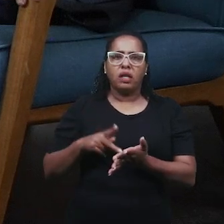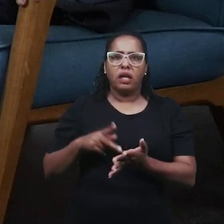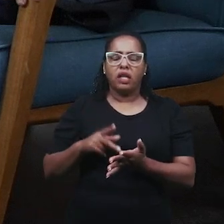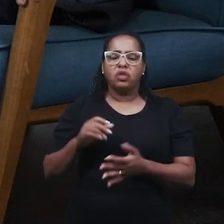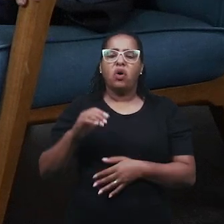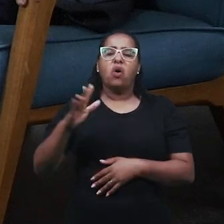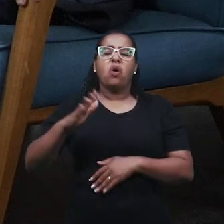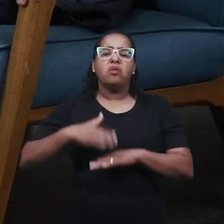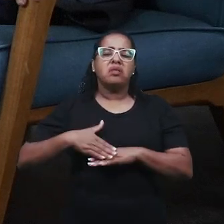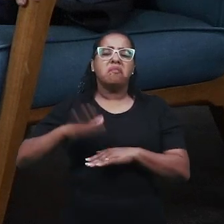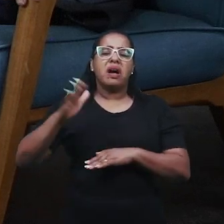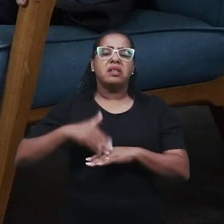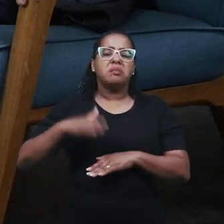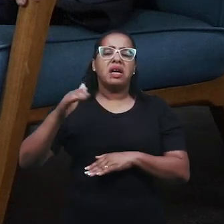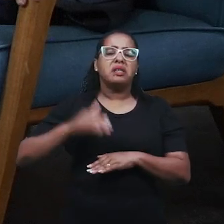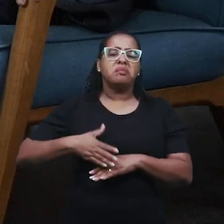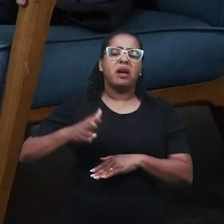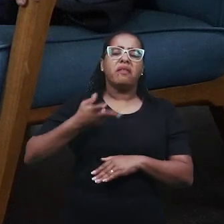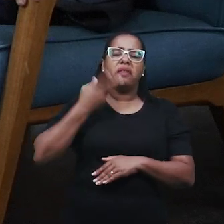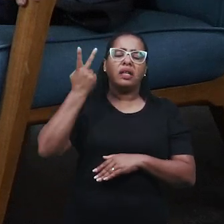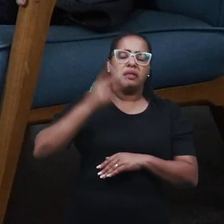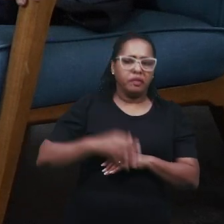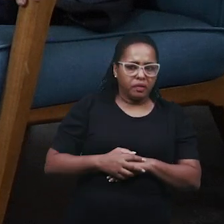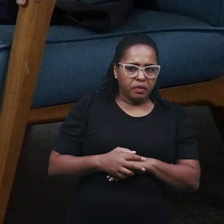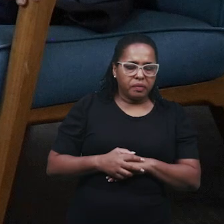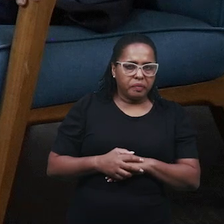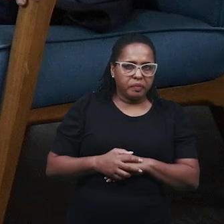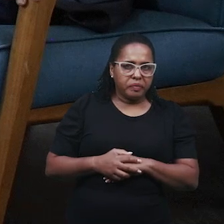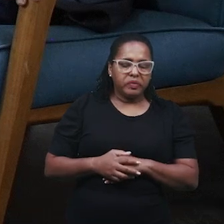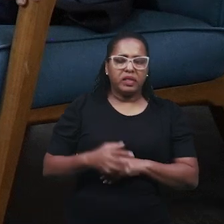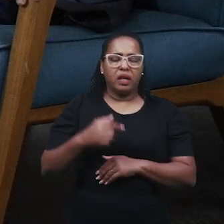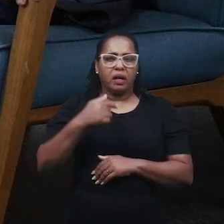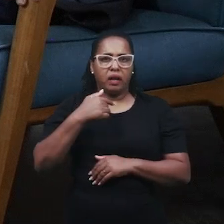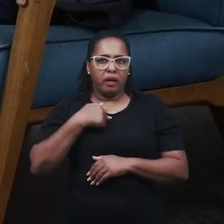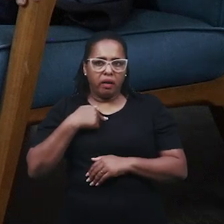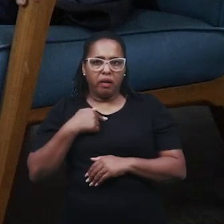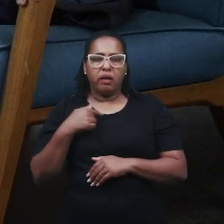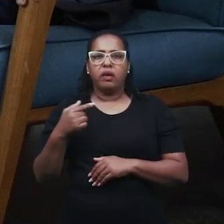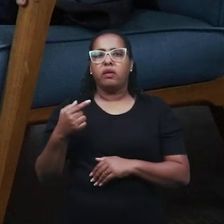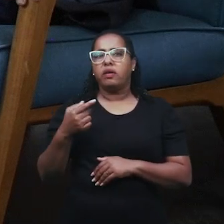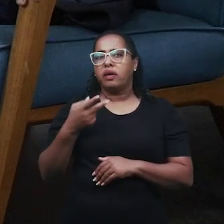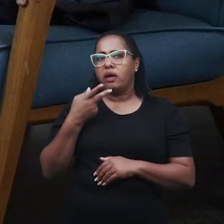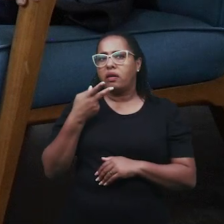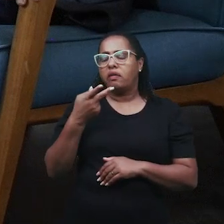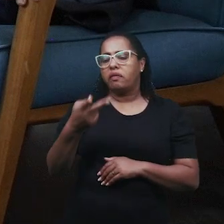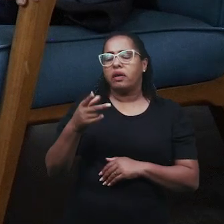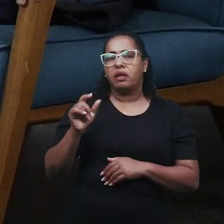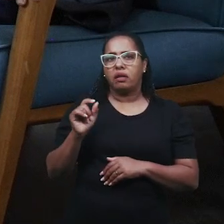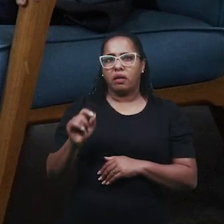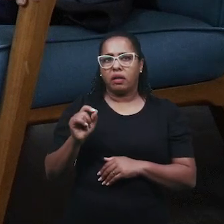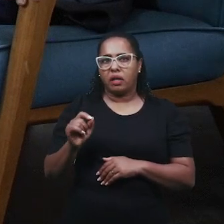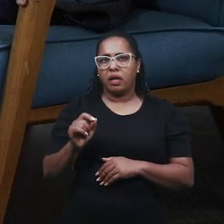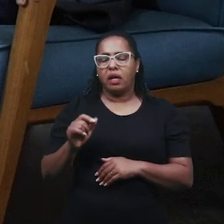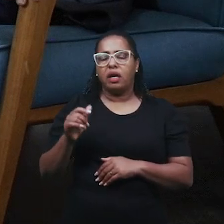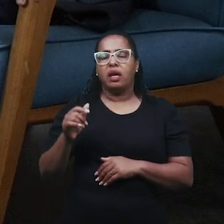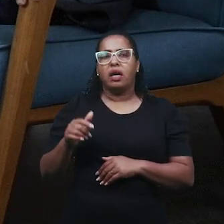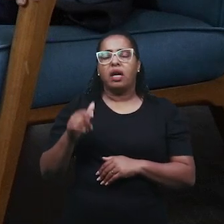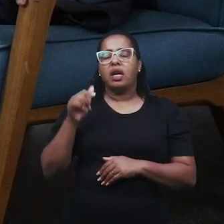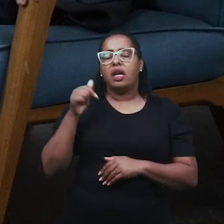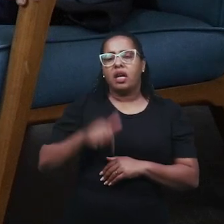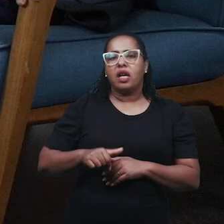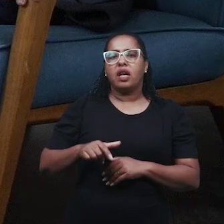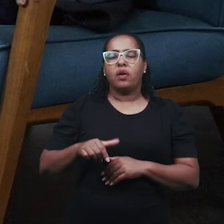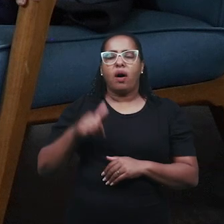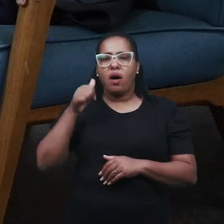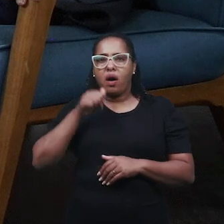está exagerado um pouquinho. E diz ele, eu quero dizer aqui como a rainha de